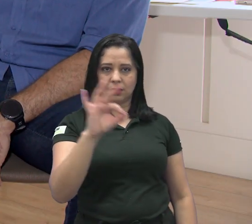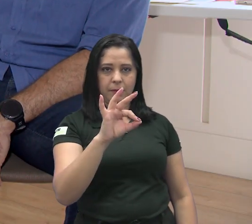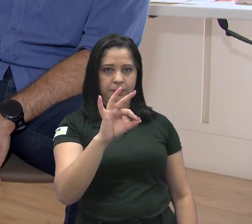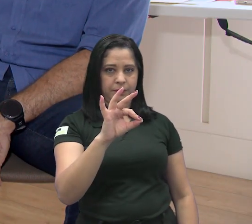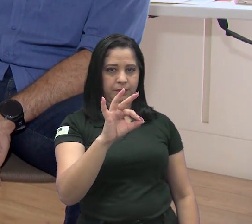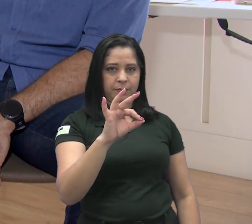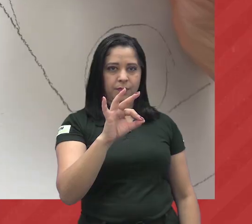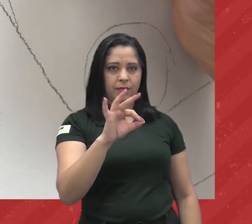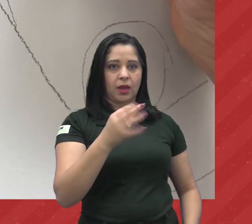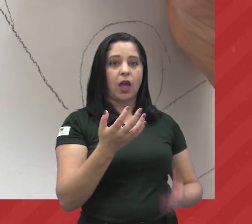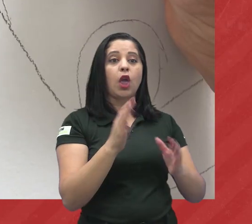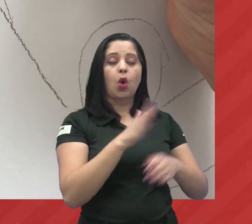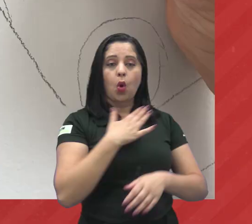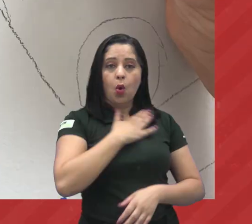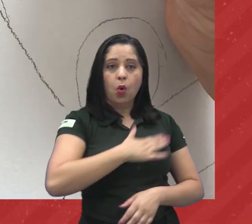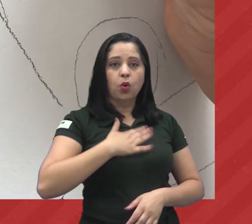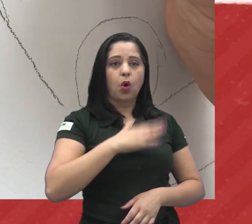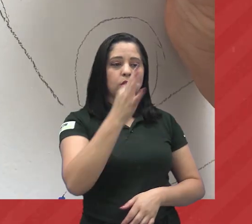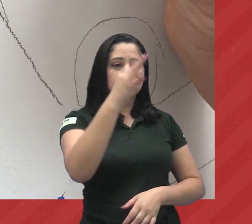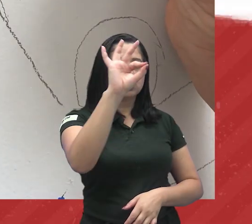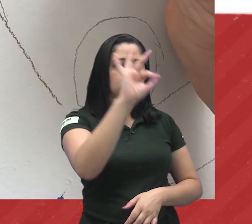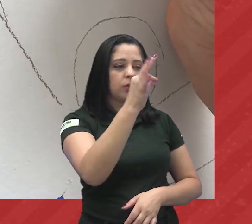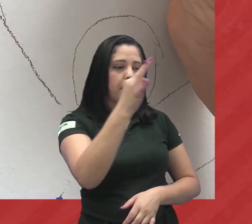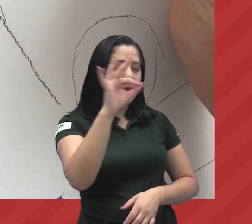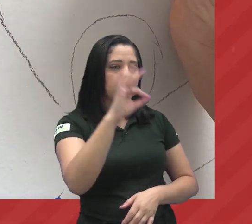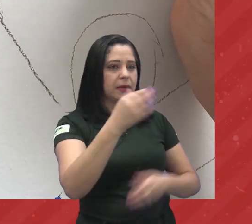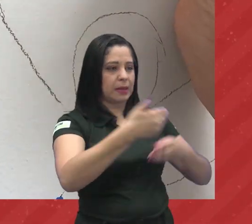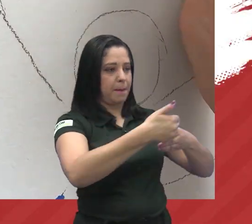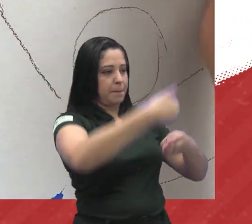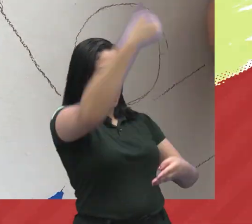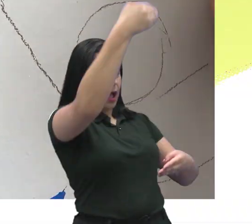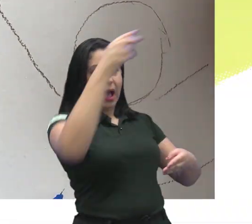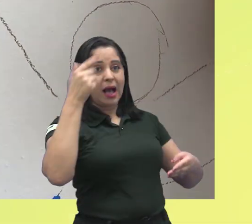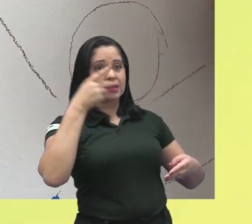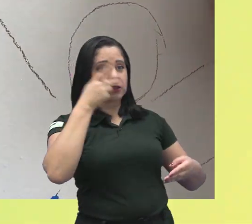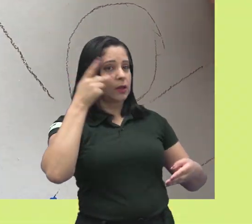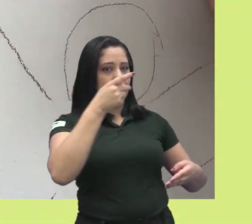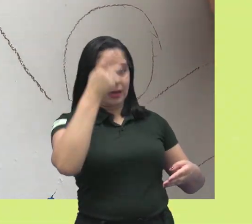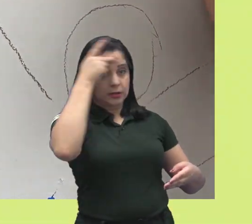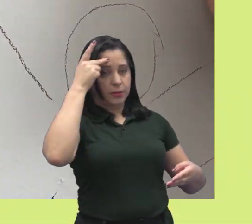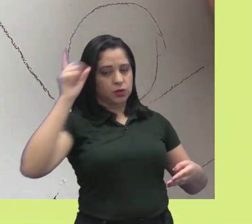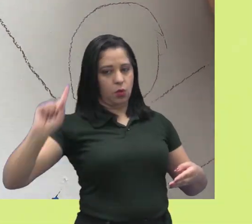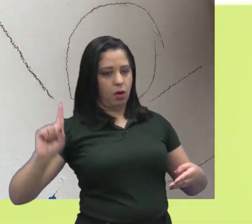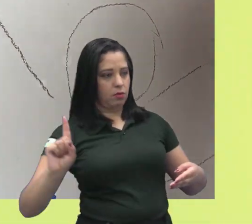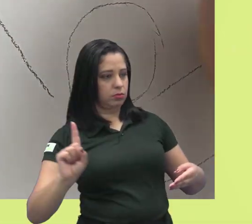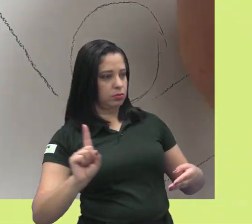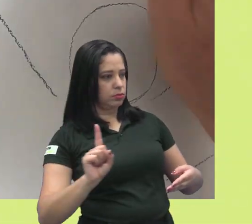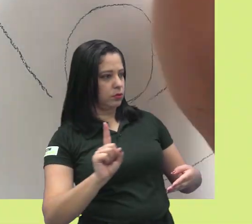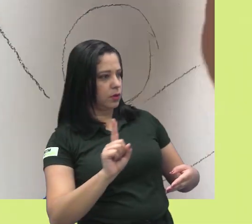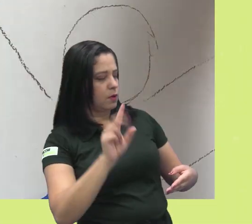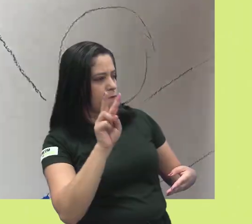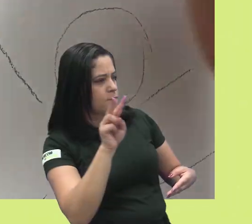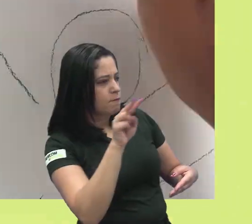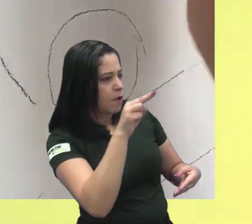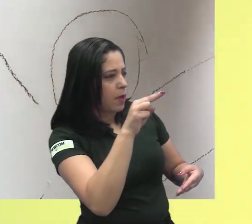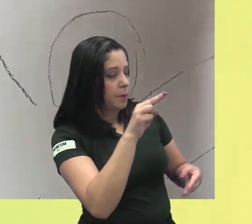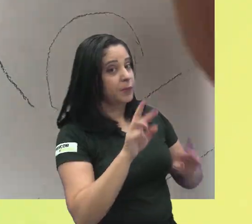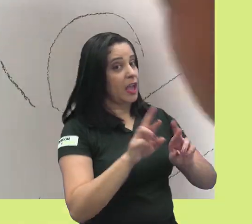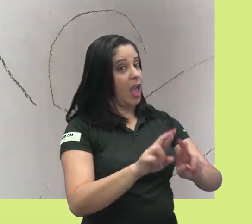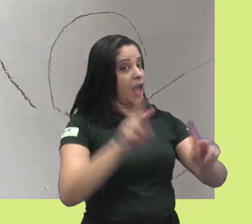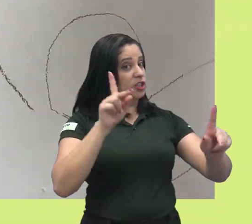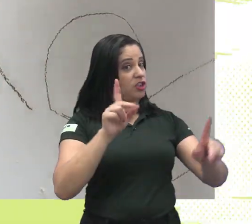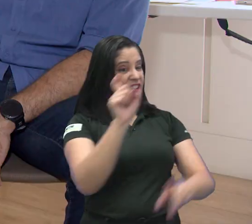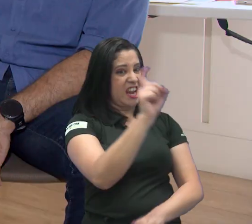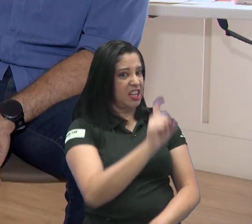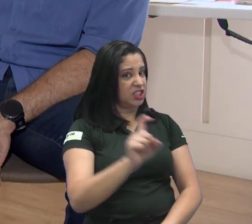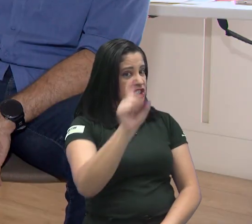se aproximem do meu mural, cheguem perto e está tinindo uma etapa da outra. É diferente de um grafite,